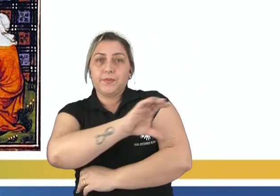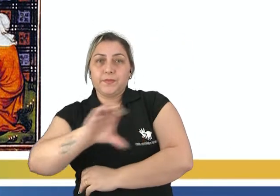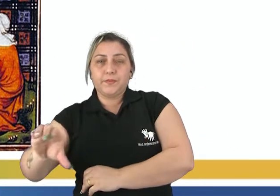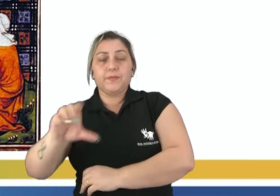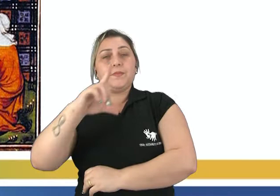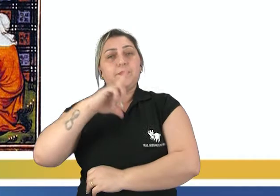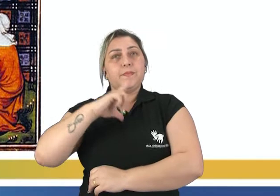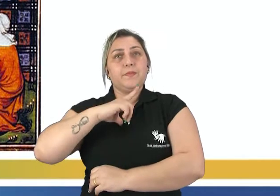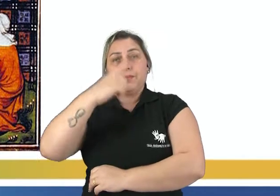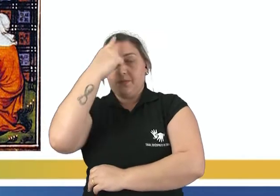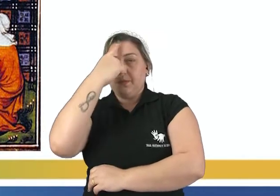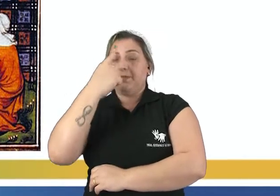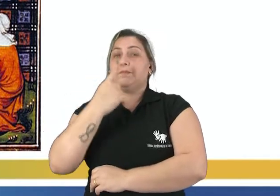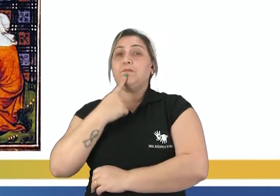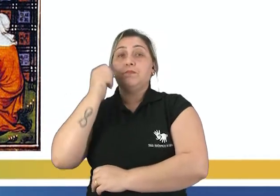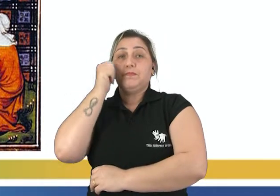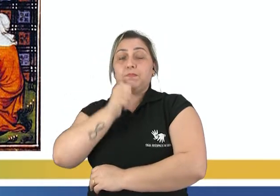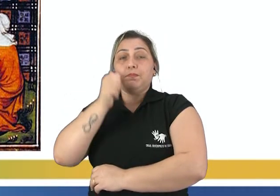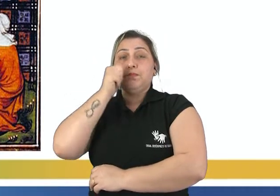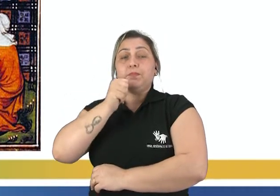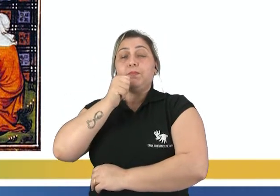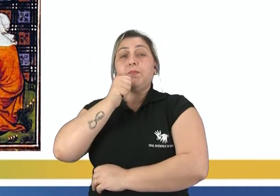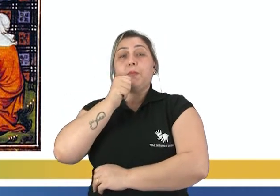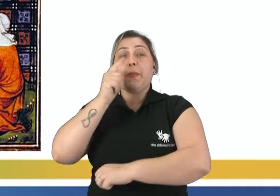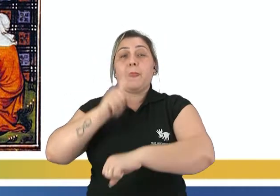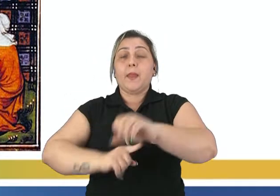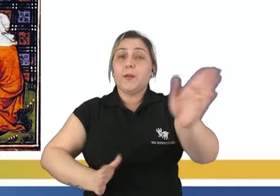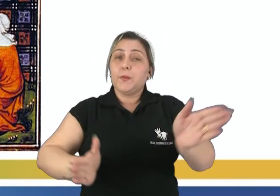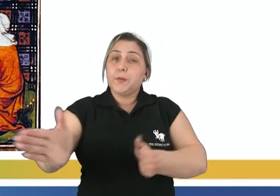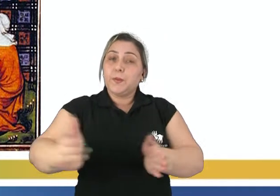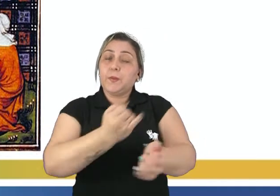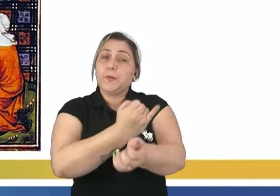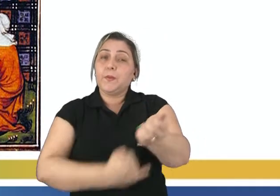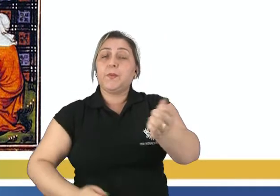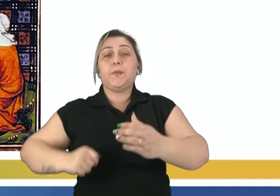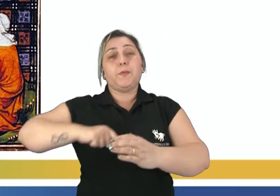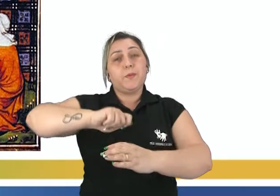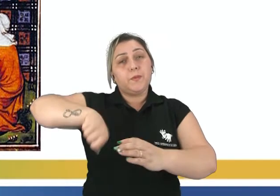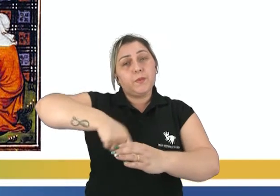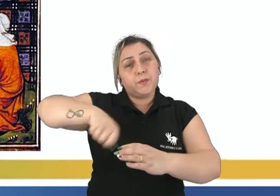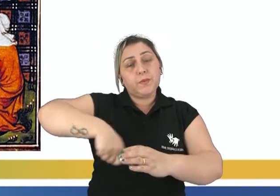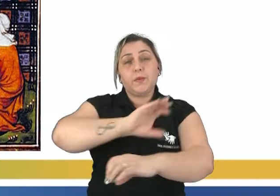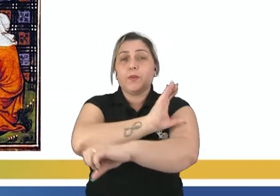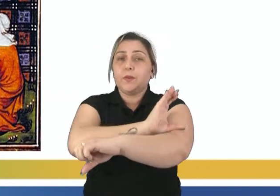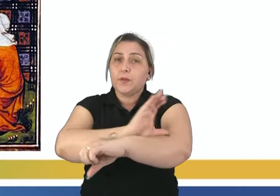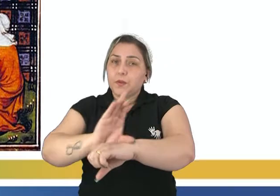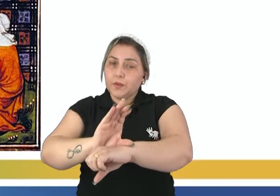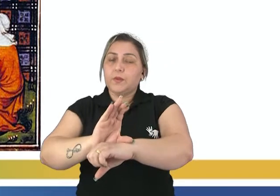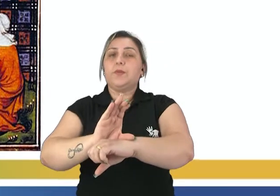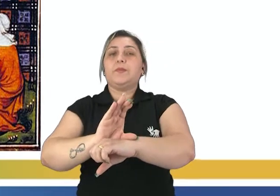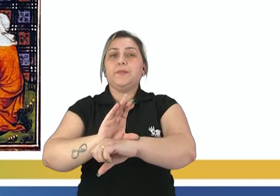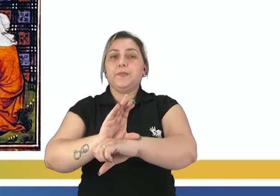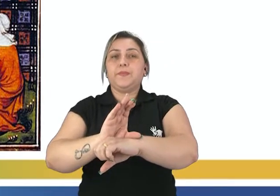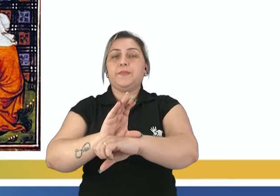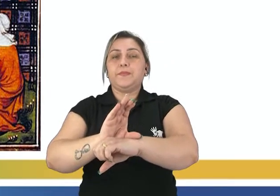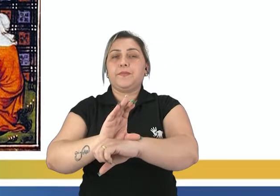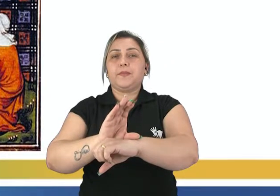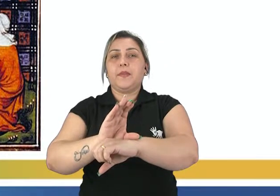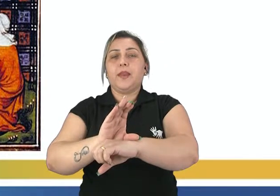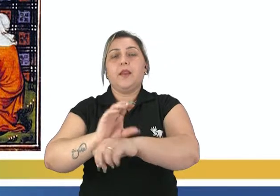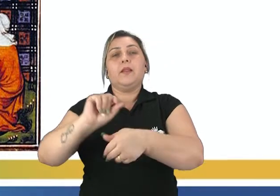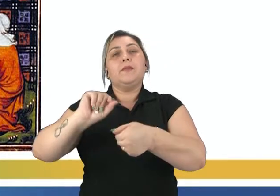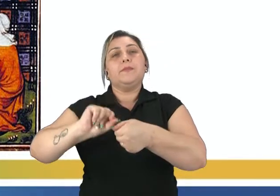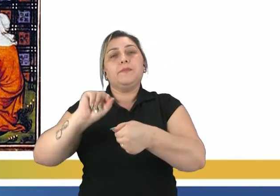uma imagem de mulheres do período medieval cozinhando. Então, a cultura medieval, basicamente, ela é